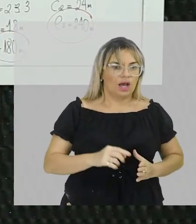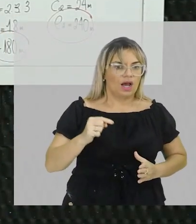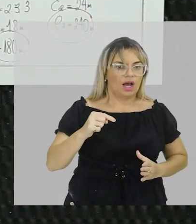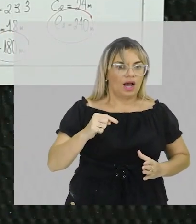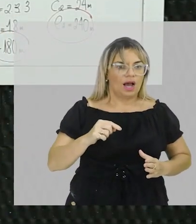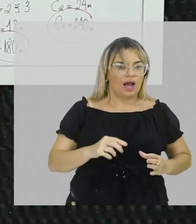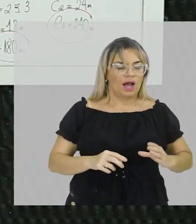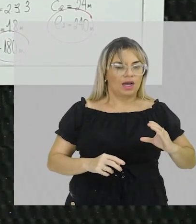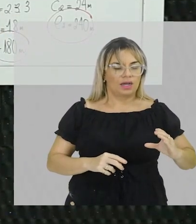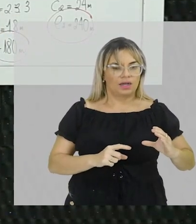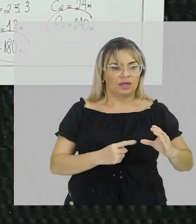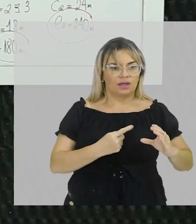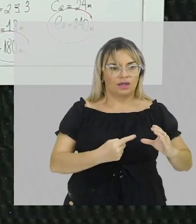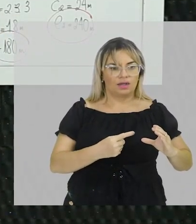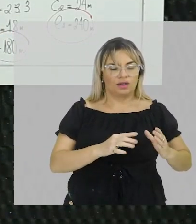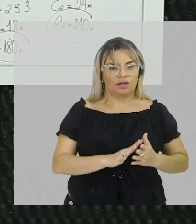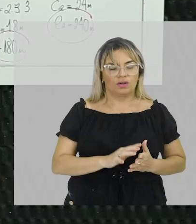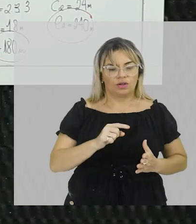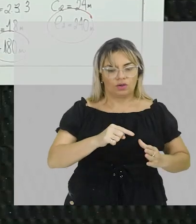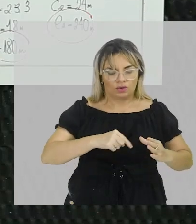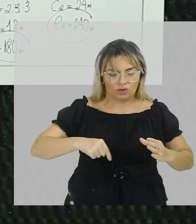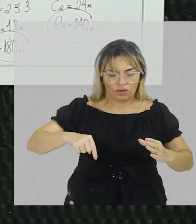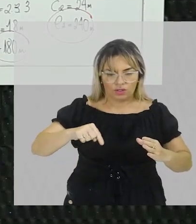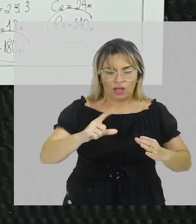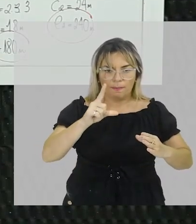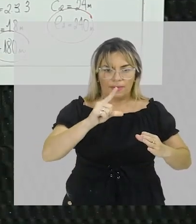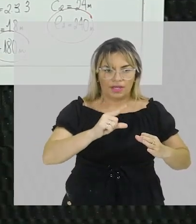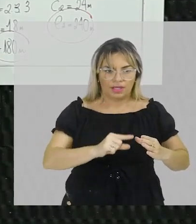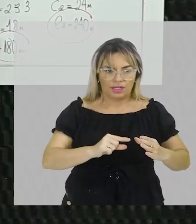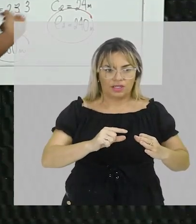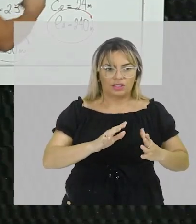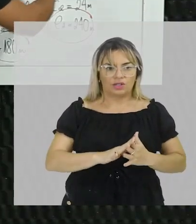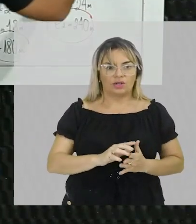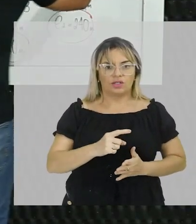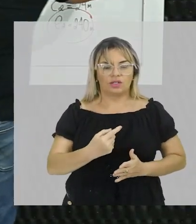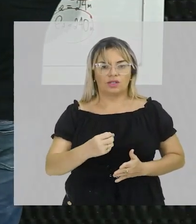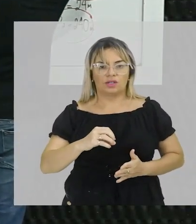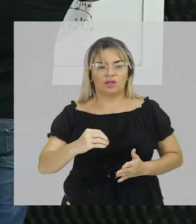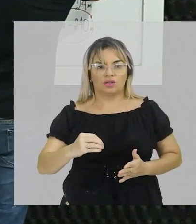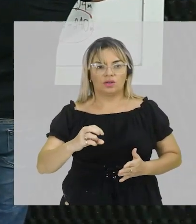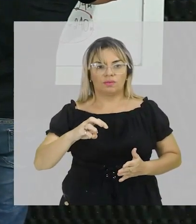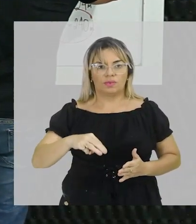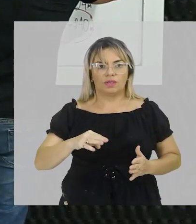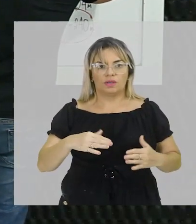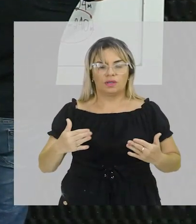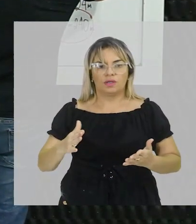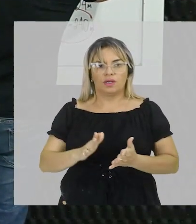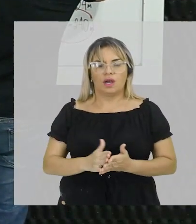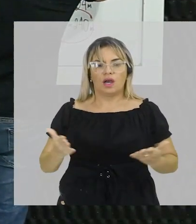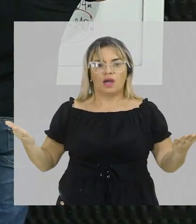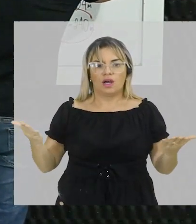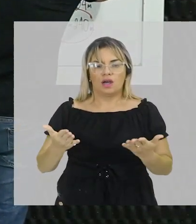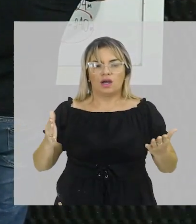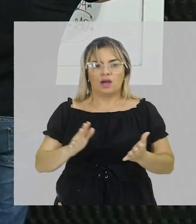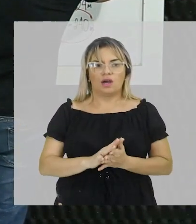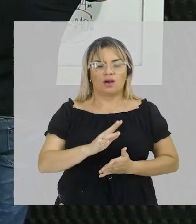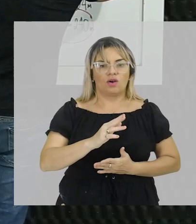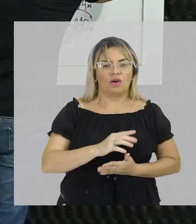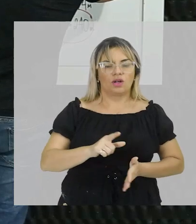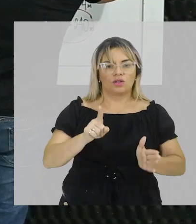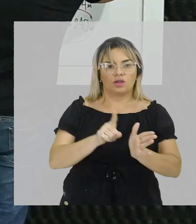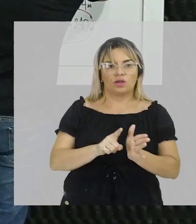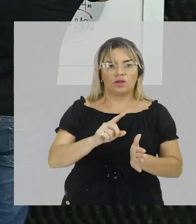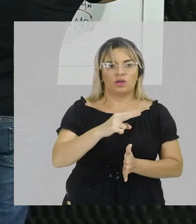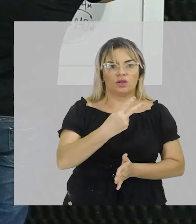180 metros. Ele quer saber quanto a mais. Então basta você fazer o quê? uma subtração. Você vai subtrair